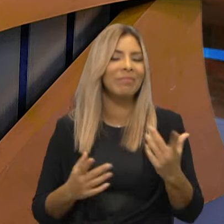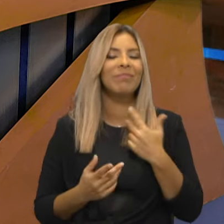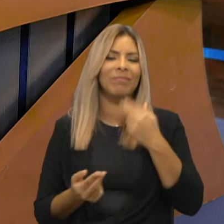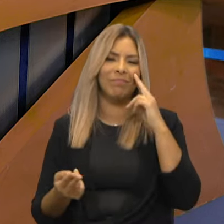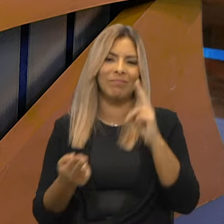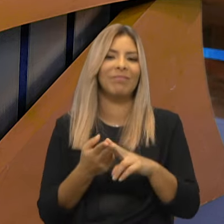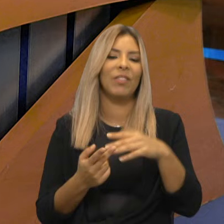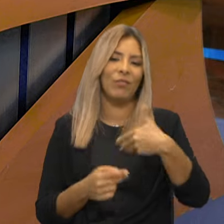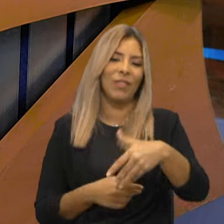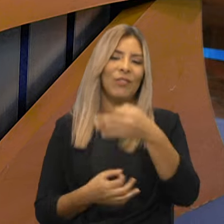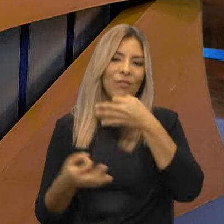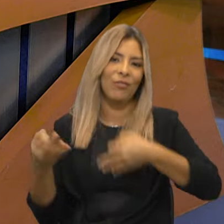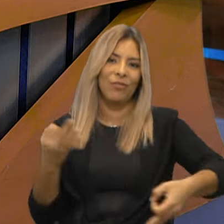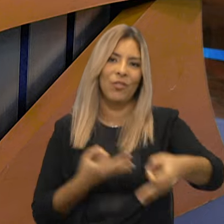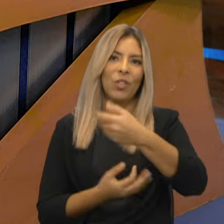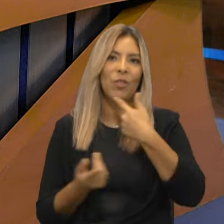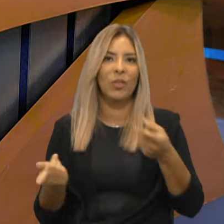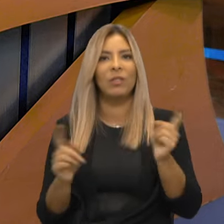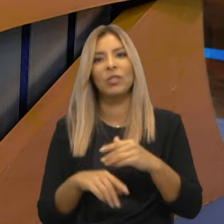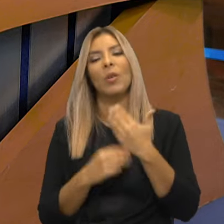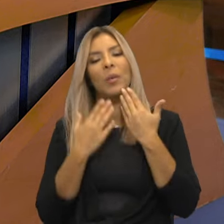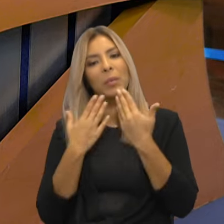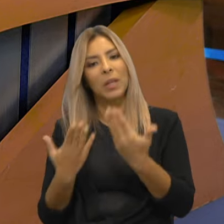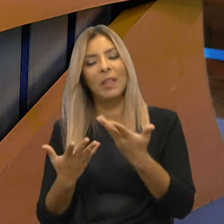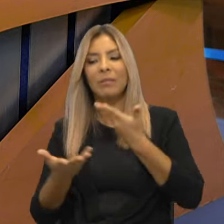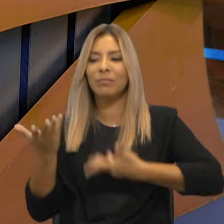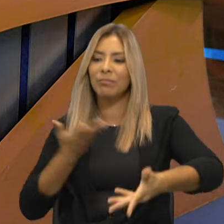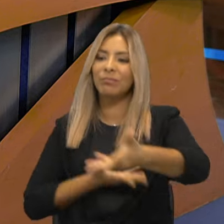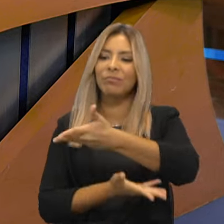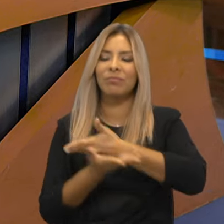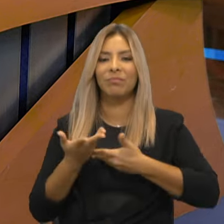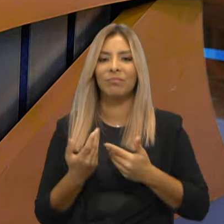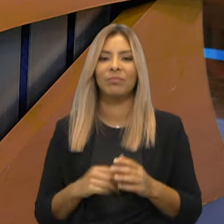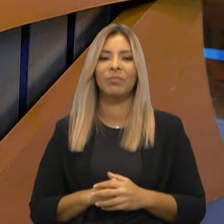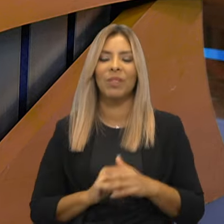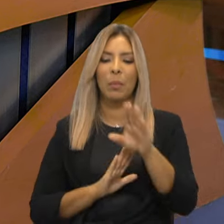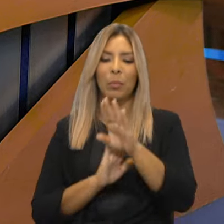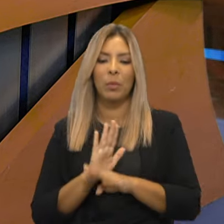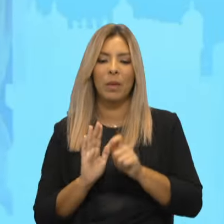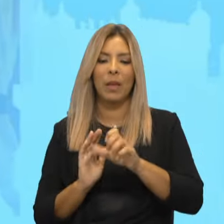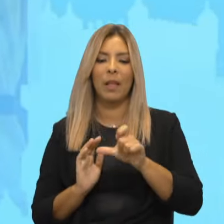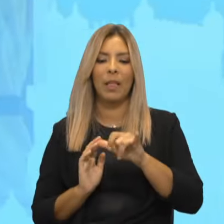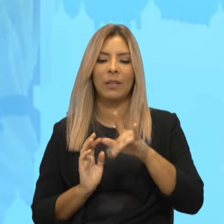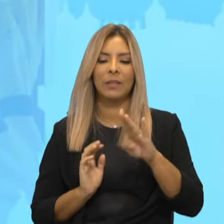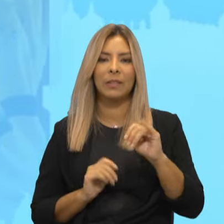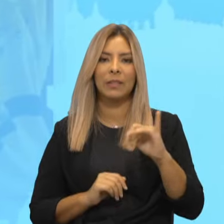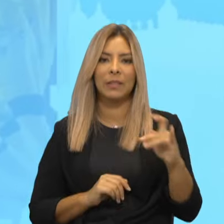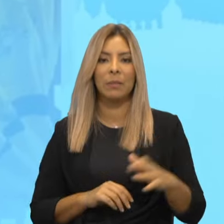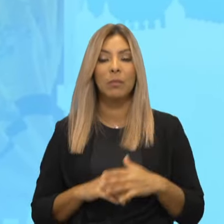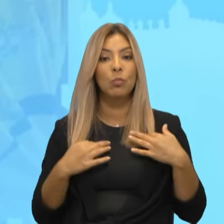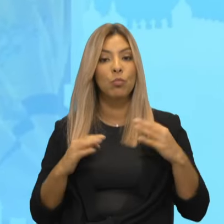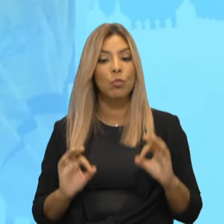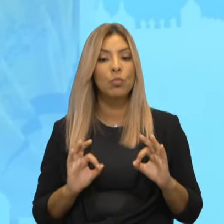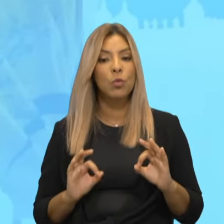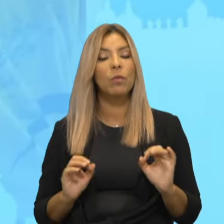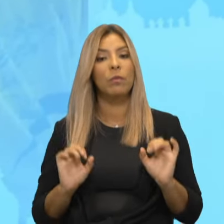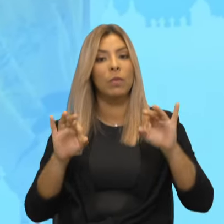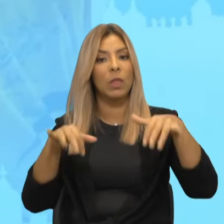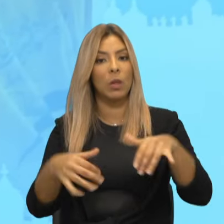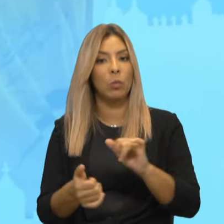certamente noutras ocasiões. Muito obrigado por esta partilha hoje aqui no programa Eclésia. Nós, pela nossa parte, chegamos ao